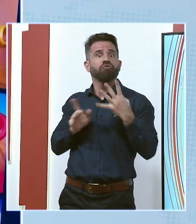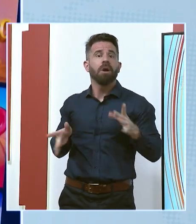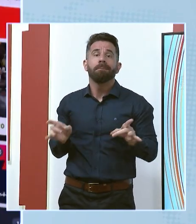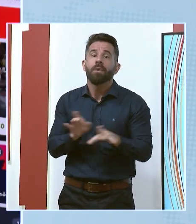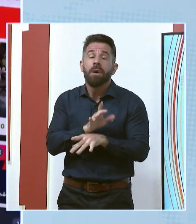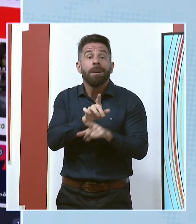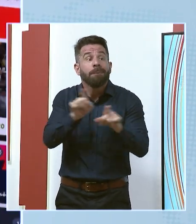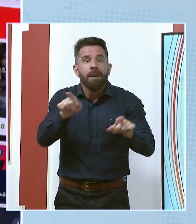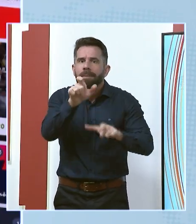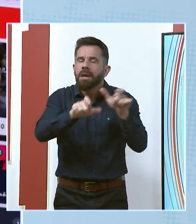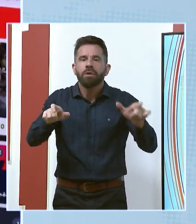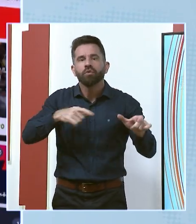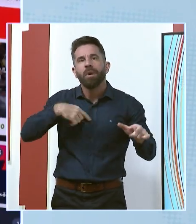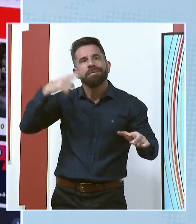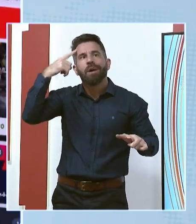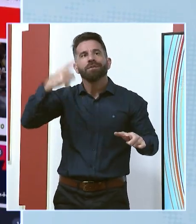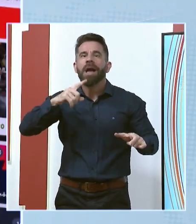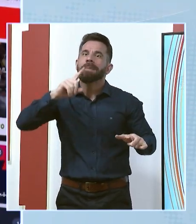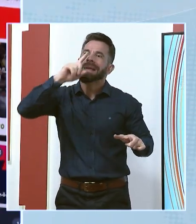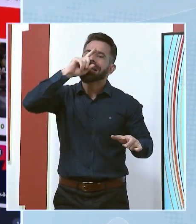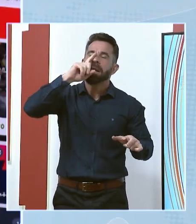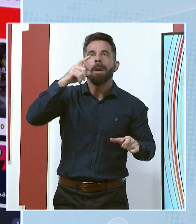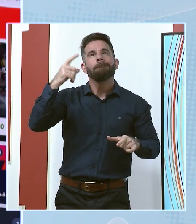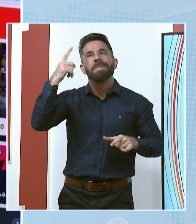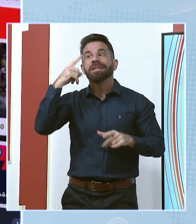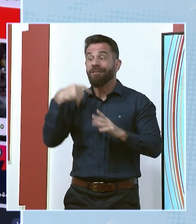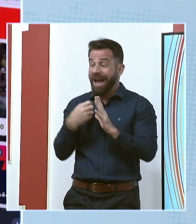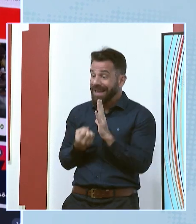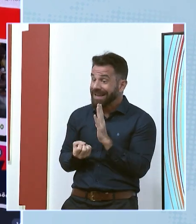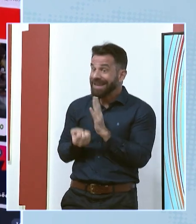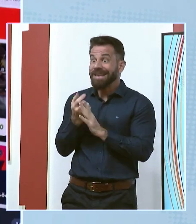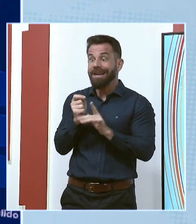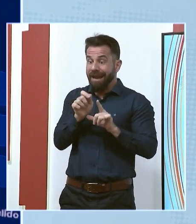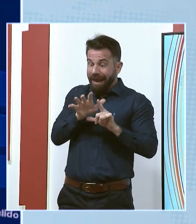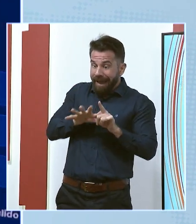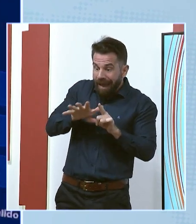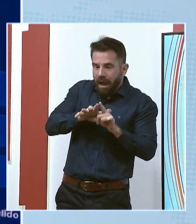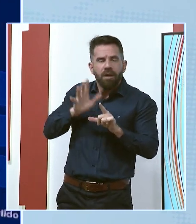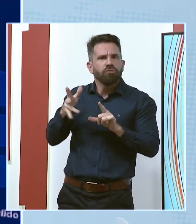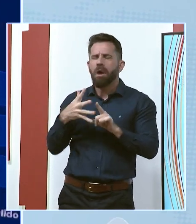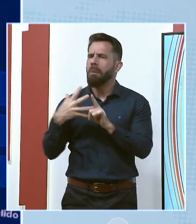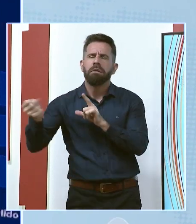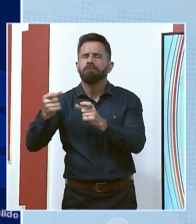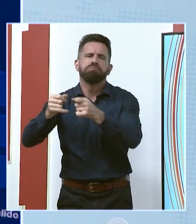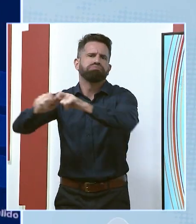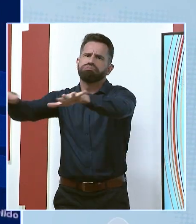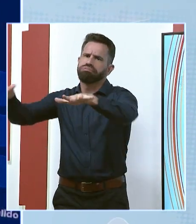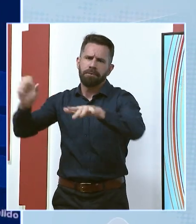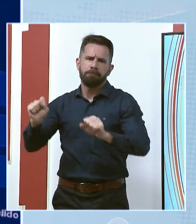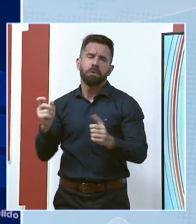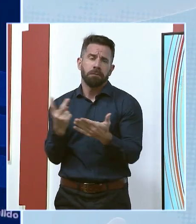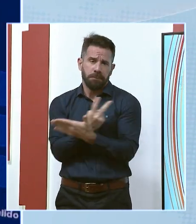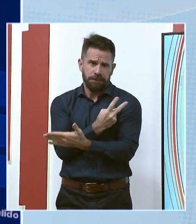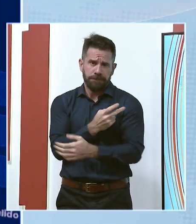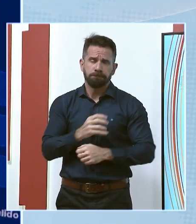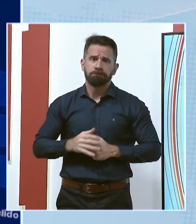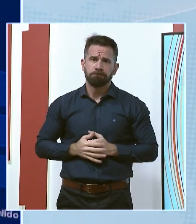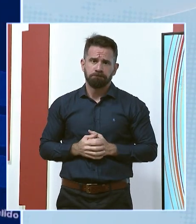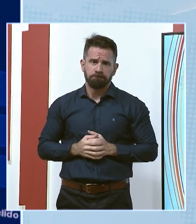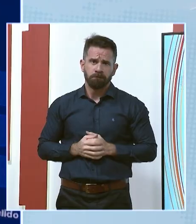risco enorme que há apenas de você criar a conta e ceder seus dados para uma plataforma ilegal.